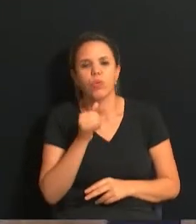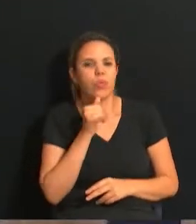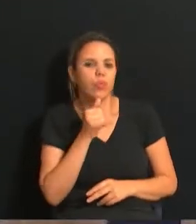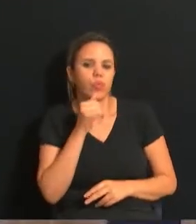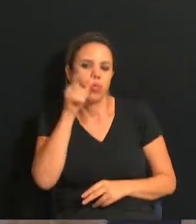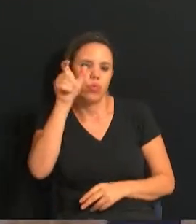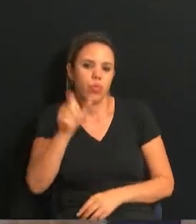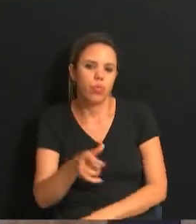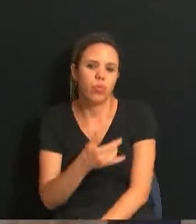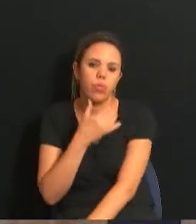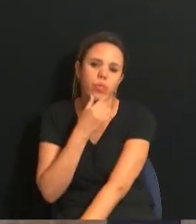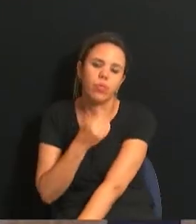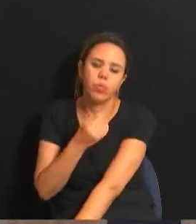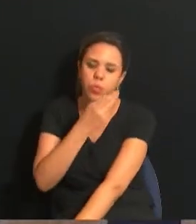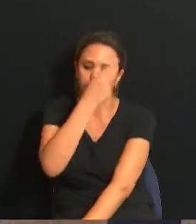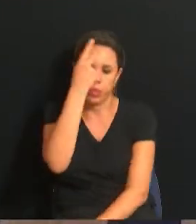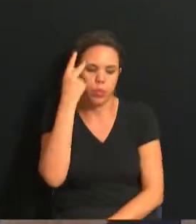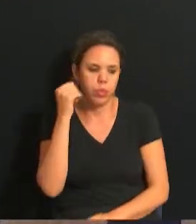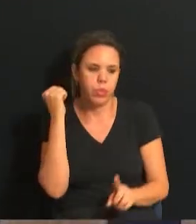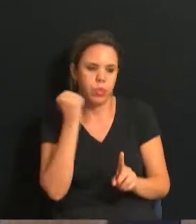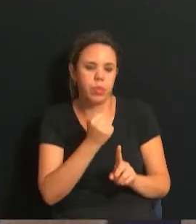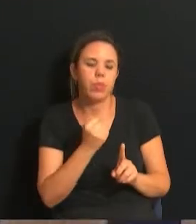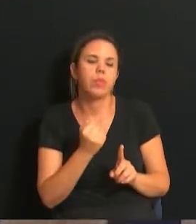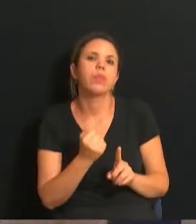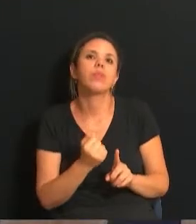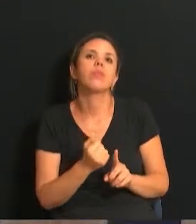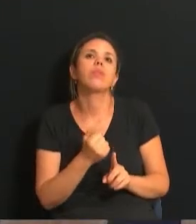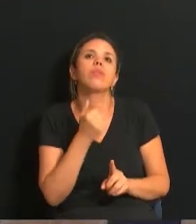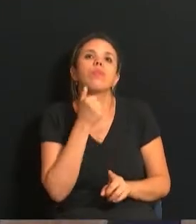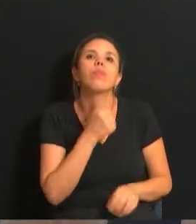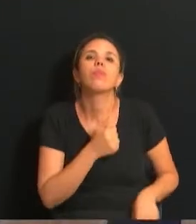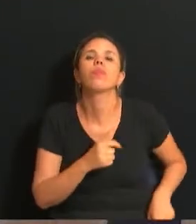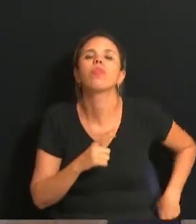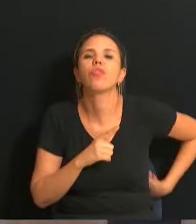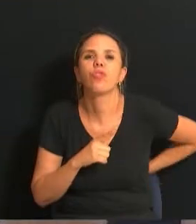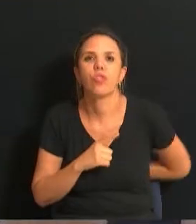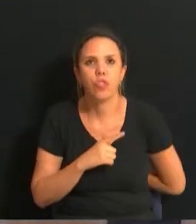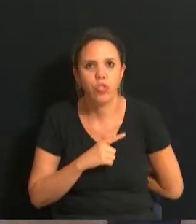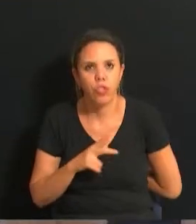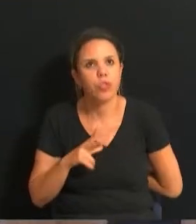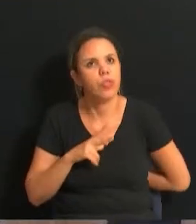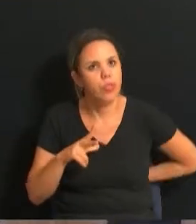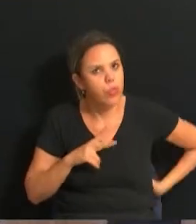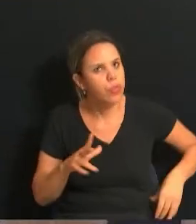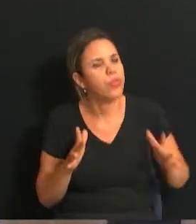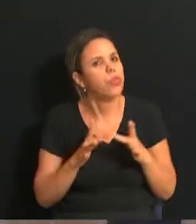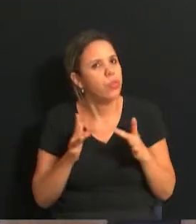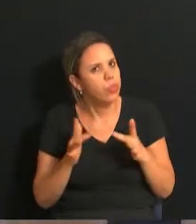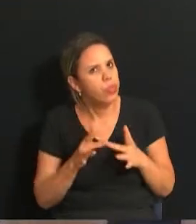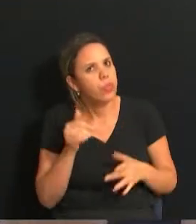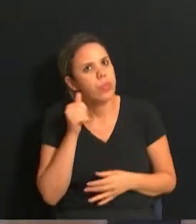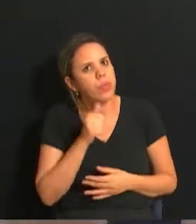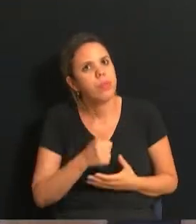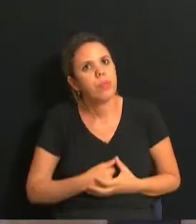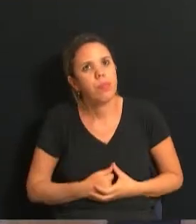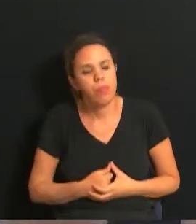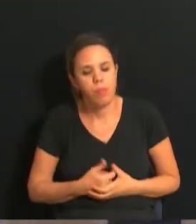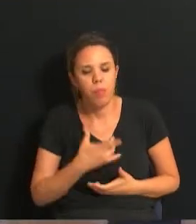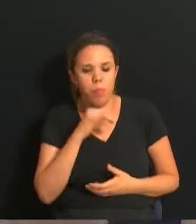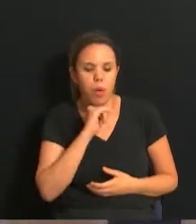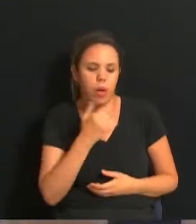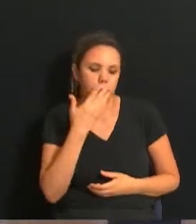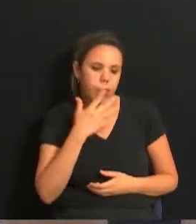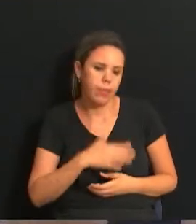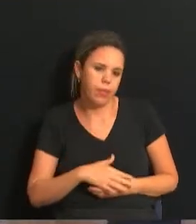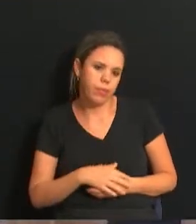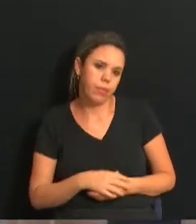agressor, a pessoa que cometeu esse assassinato, tinha uma relação íntima com a mulher. Ele era o pai da criança,